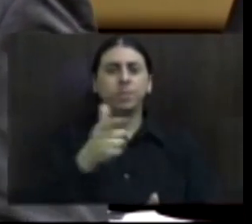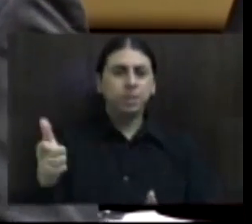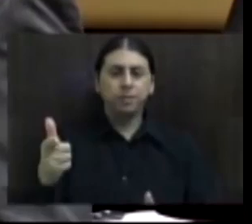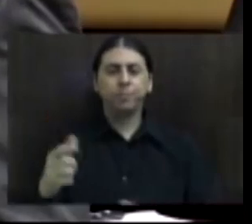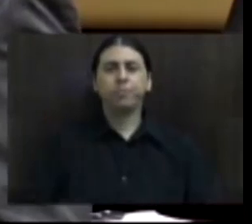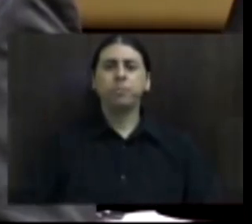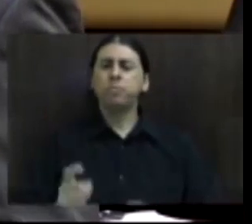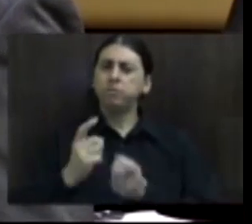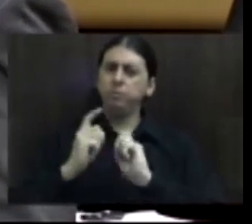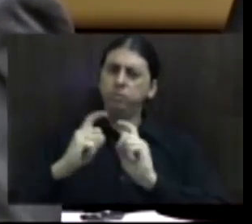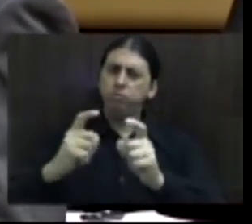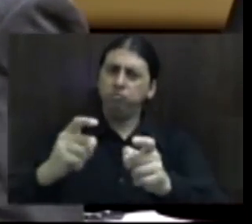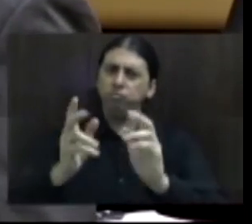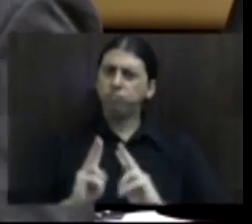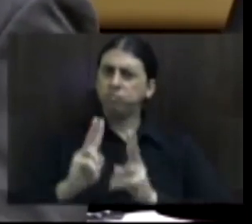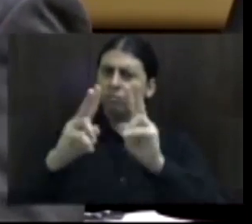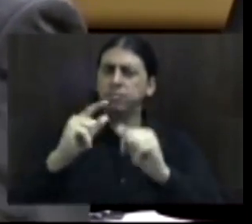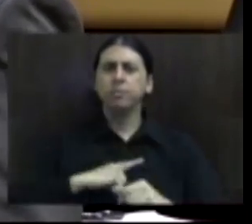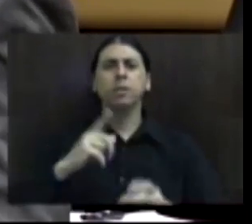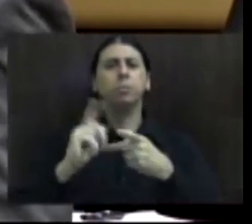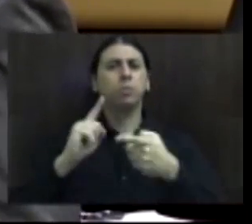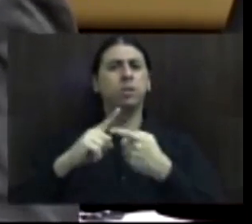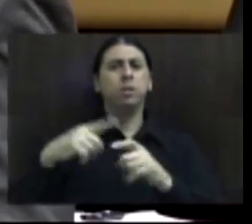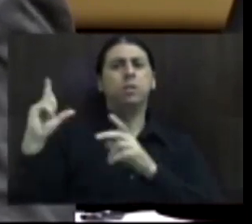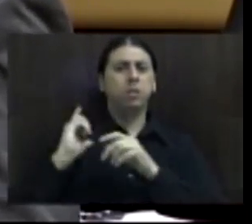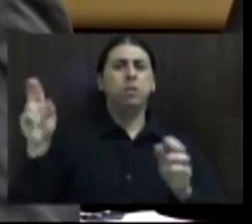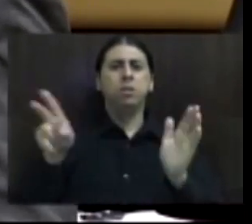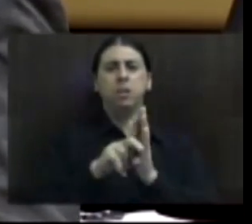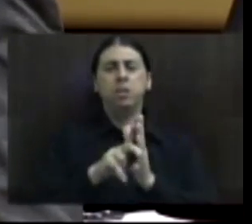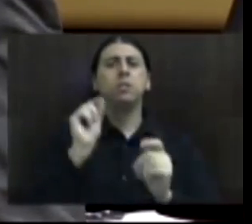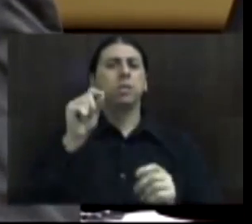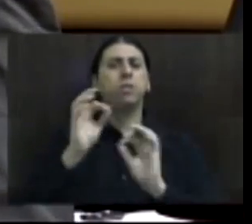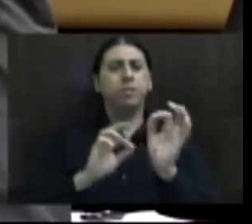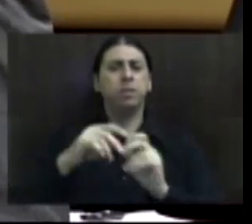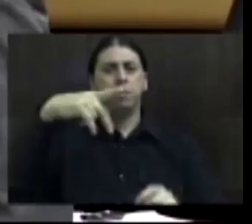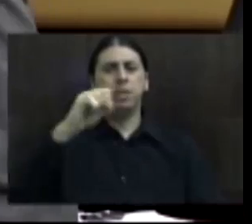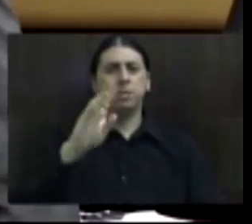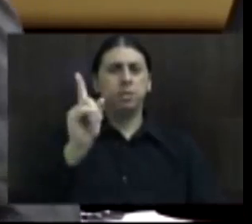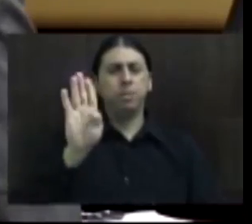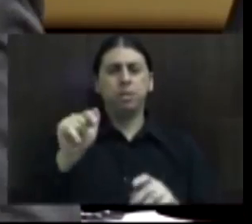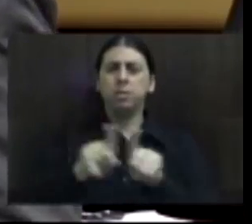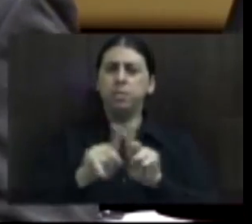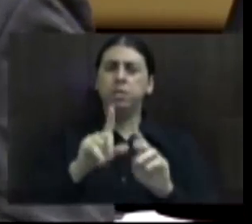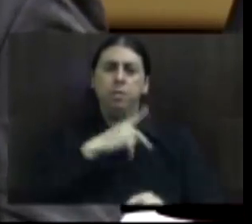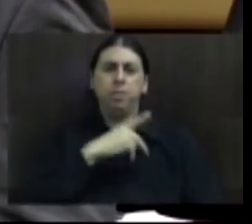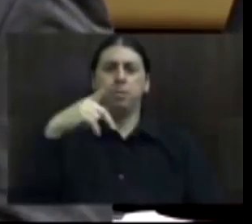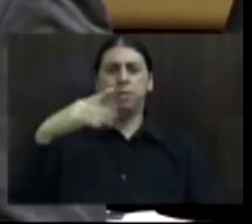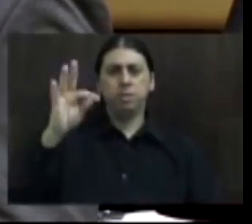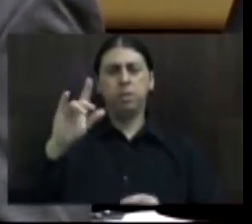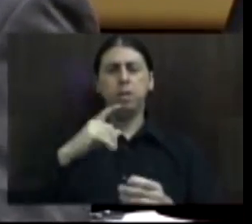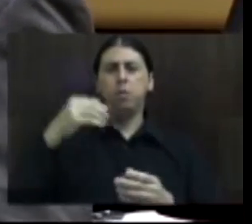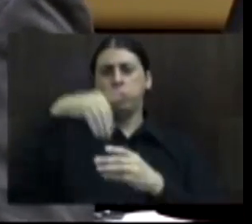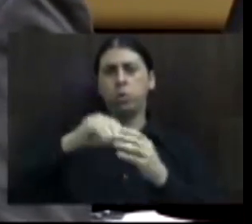est discutindo a questão da responsabilidade fiscal porque a lei de responsabilidade fiscal Quem fez foi o PSDB e o PT votou contra